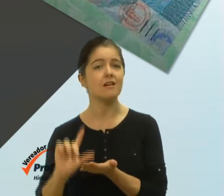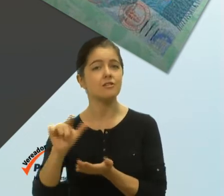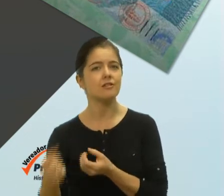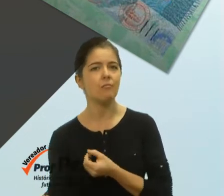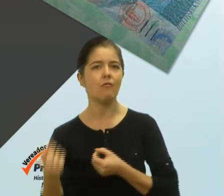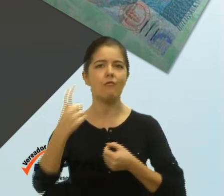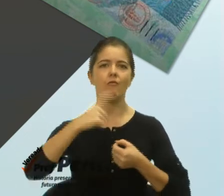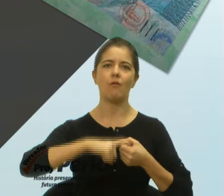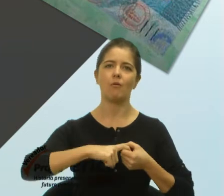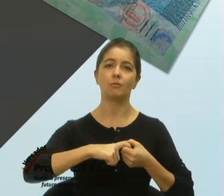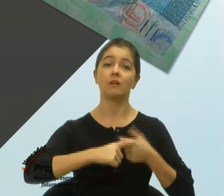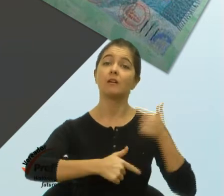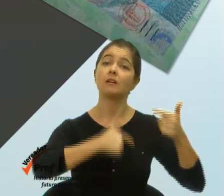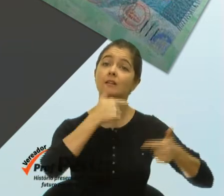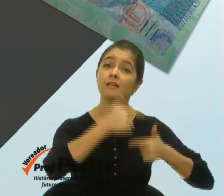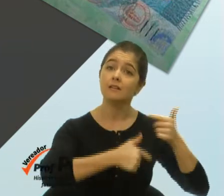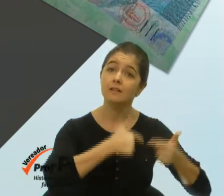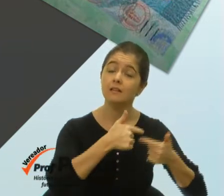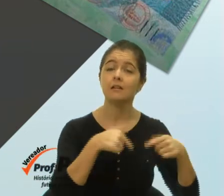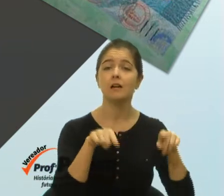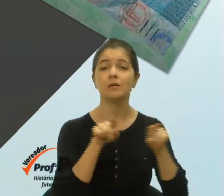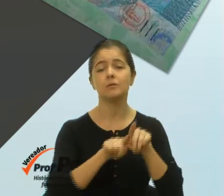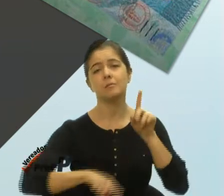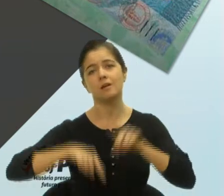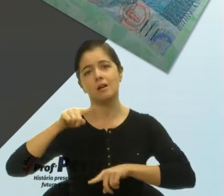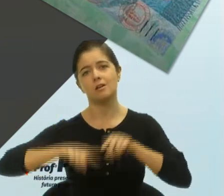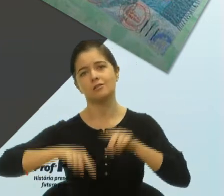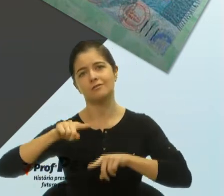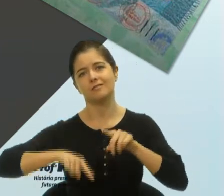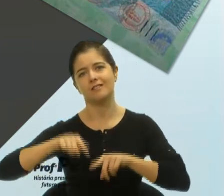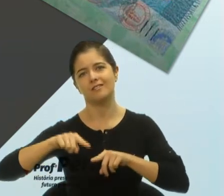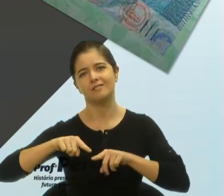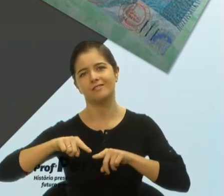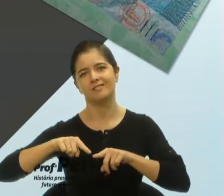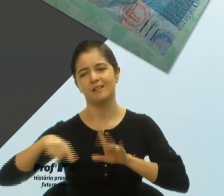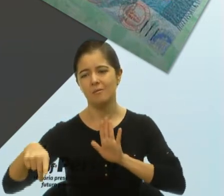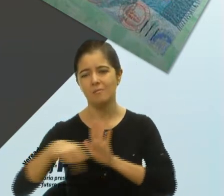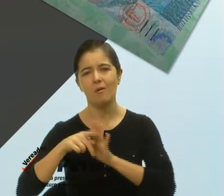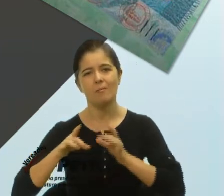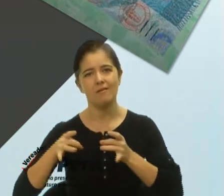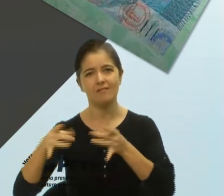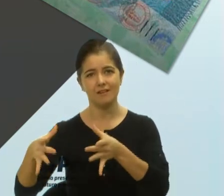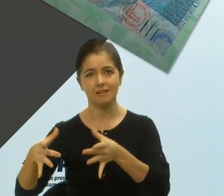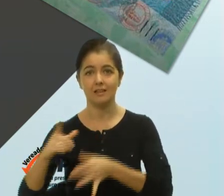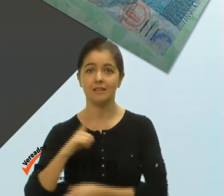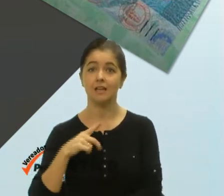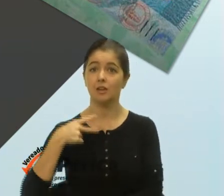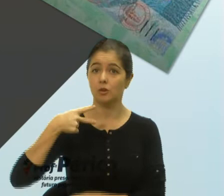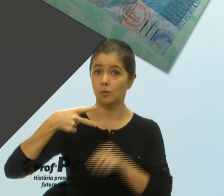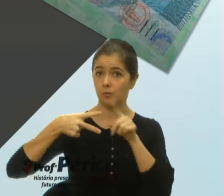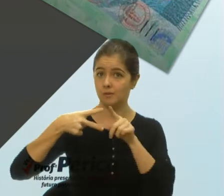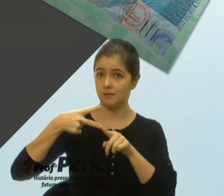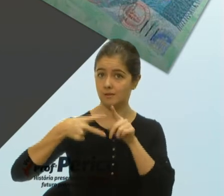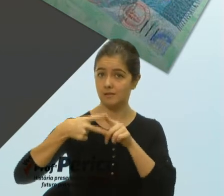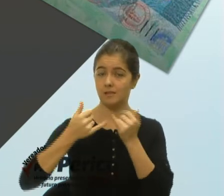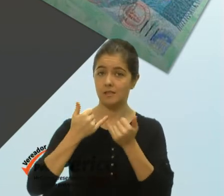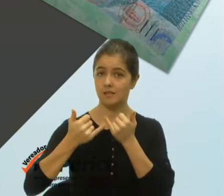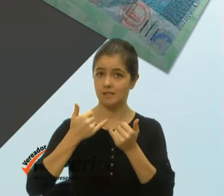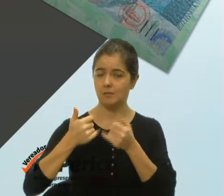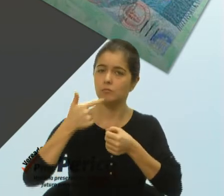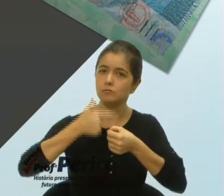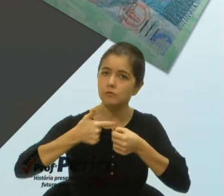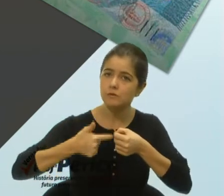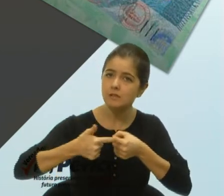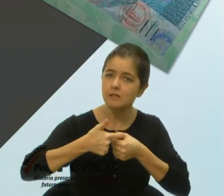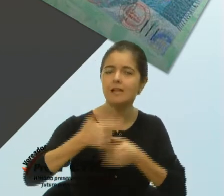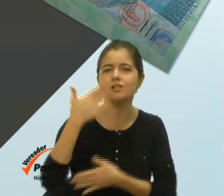atividades comerciais. E aqui eu trouxe 2 pequenos exemplos de municípios que